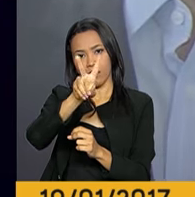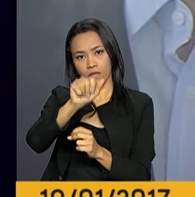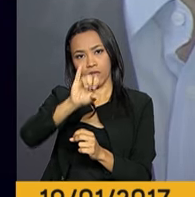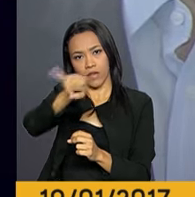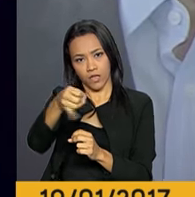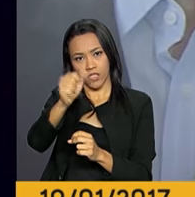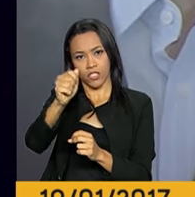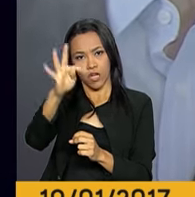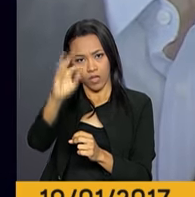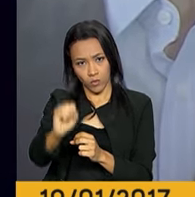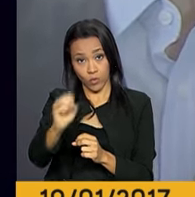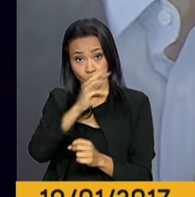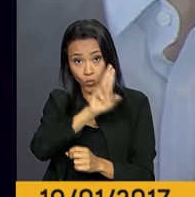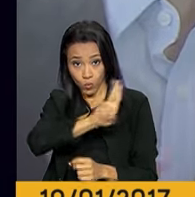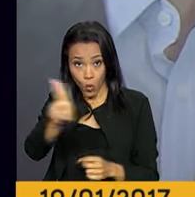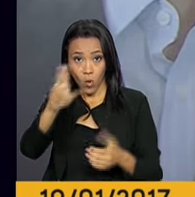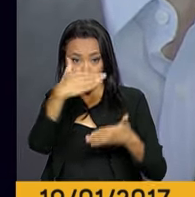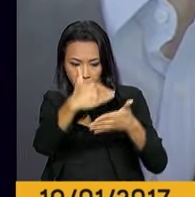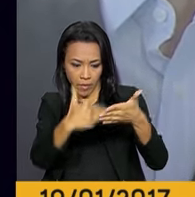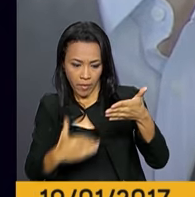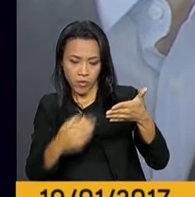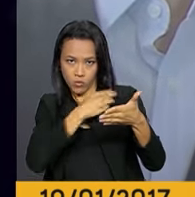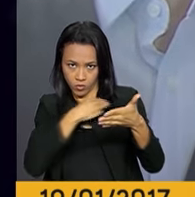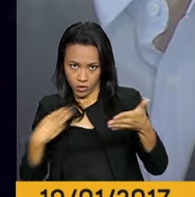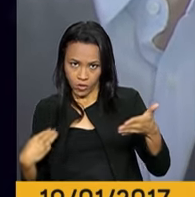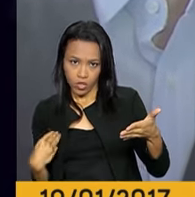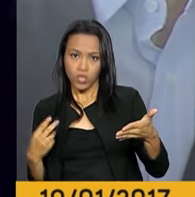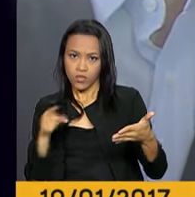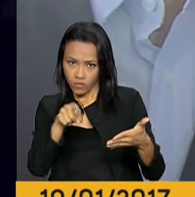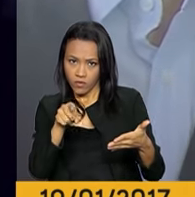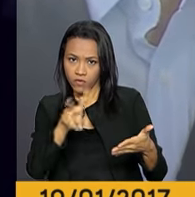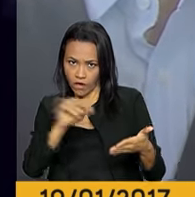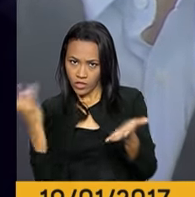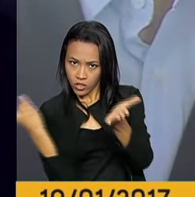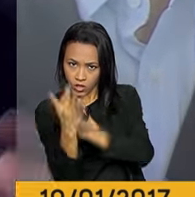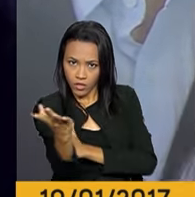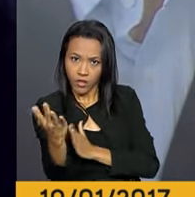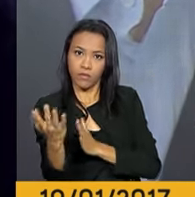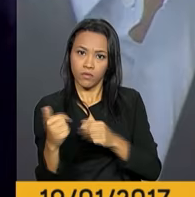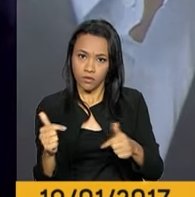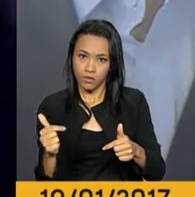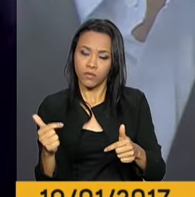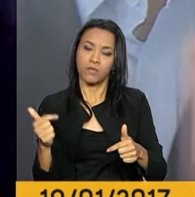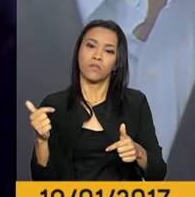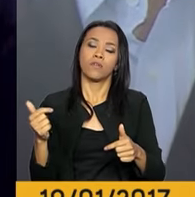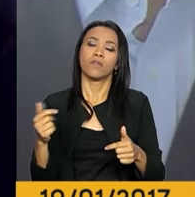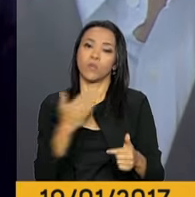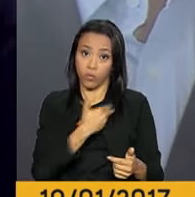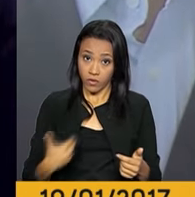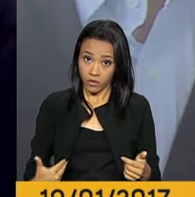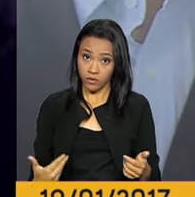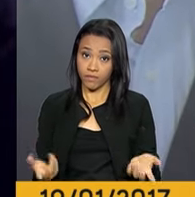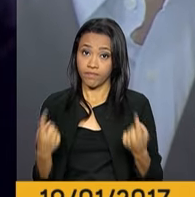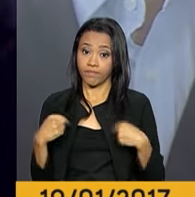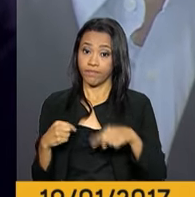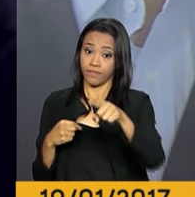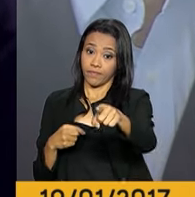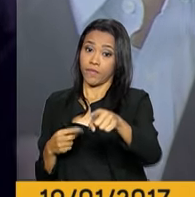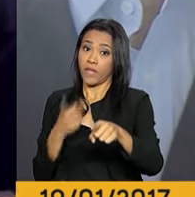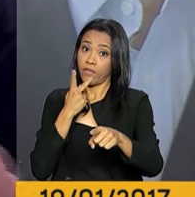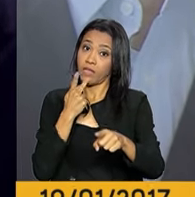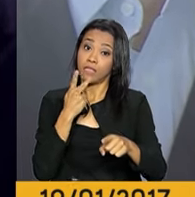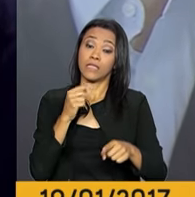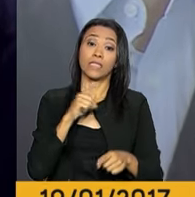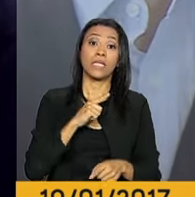serão afastados? Depende do teor das delações, em primeiro lugar. A delação também significa o seguinte, que você tem